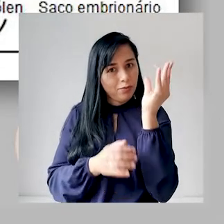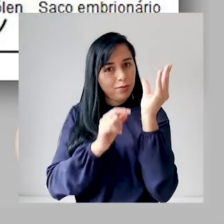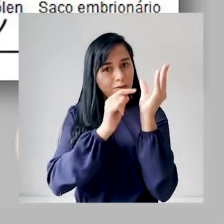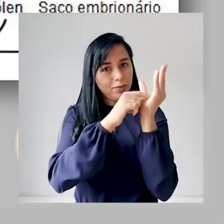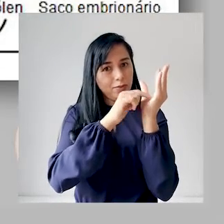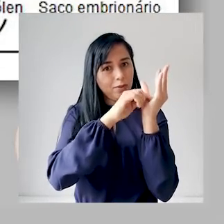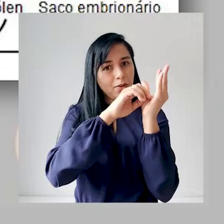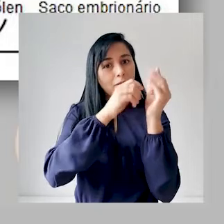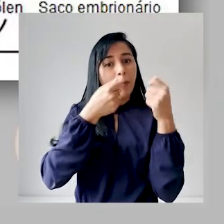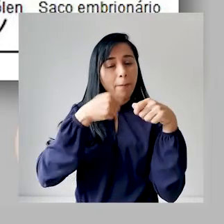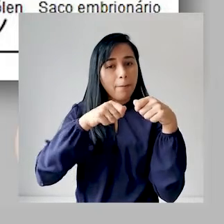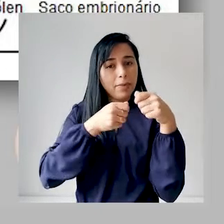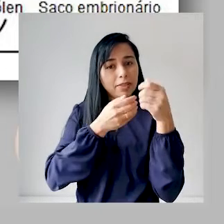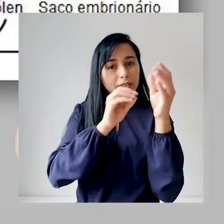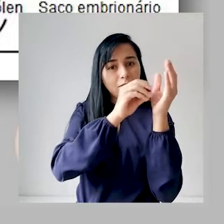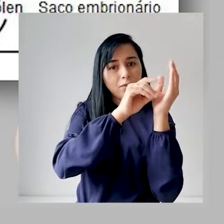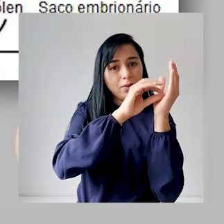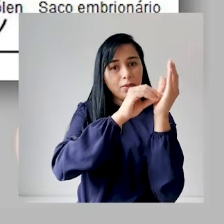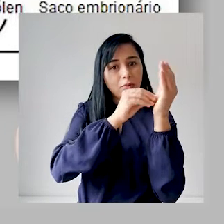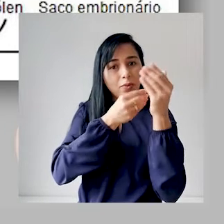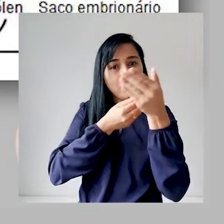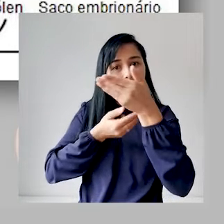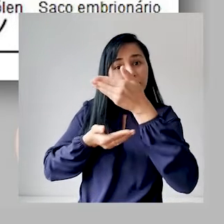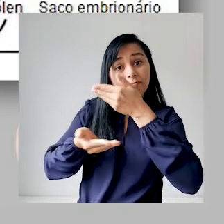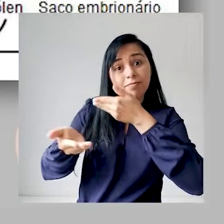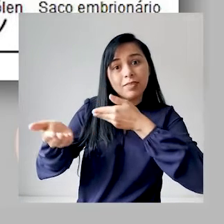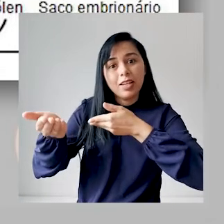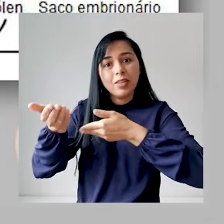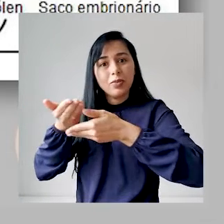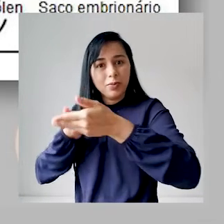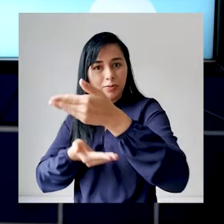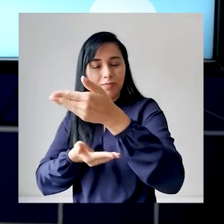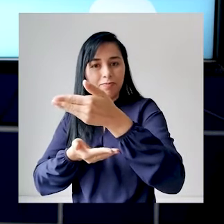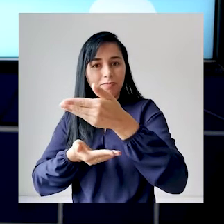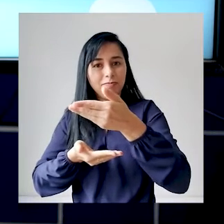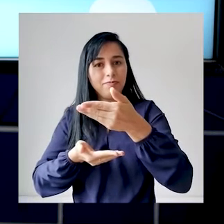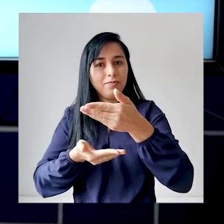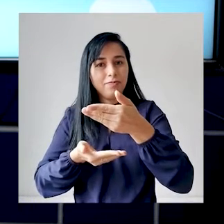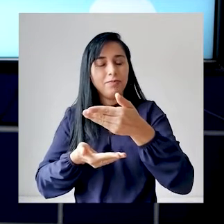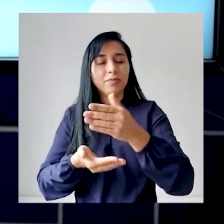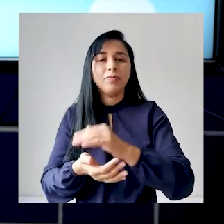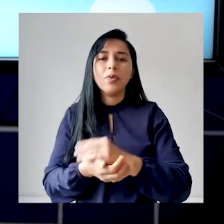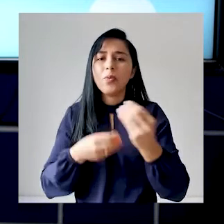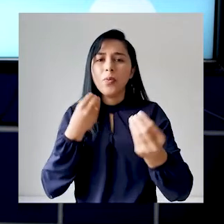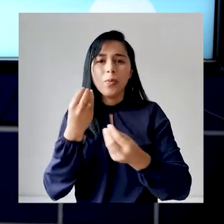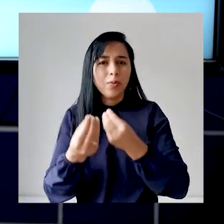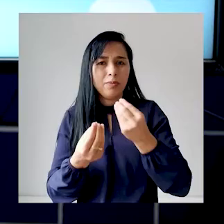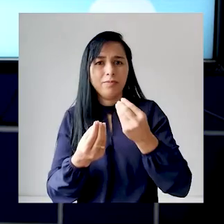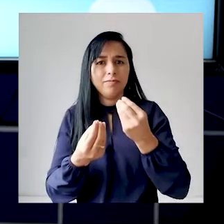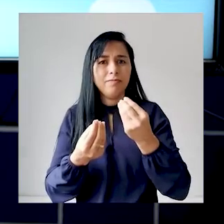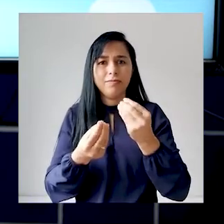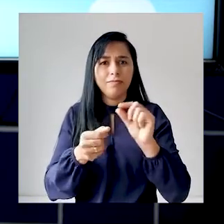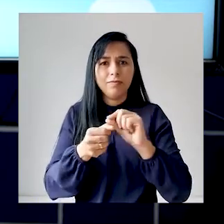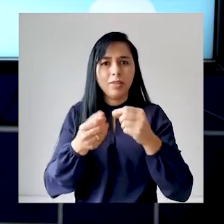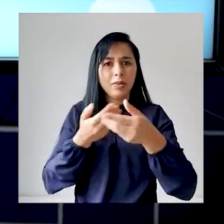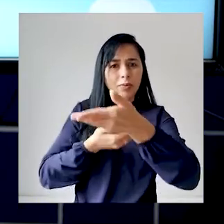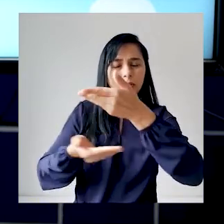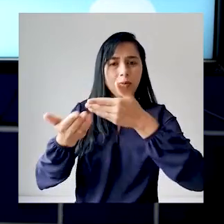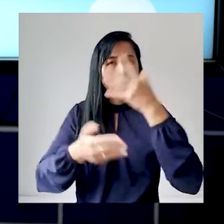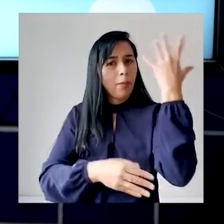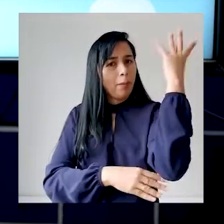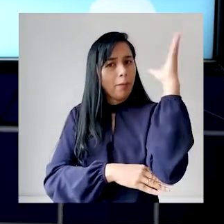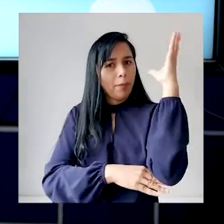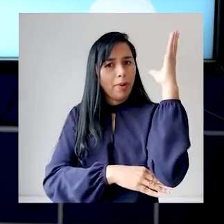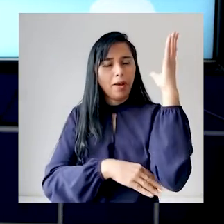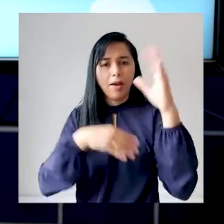que haja a reprodução. Mas como essas plantas fazem essa troca de material genético se elas não